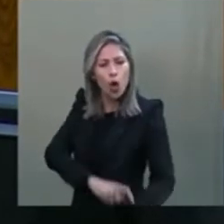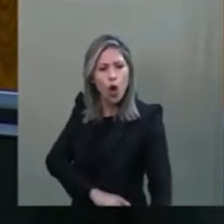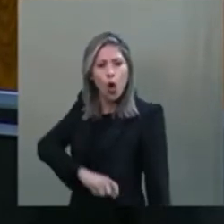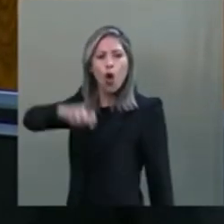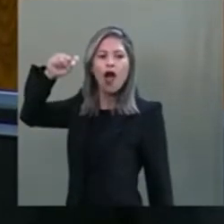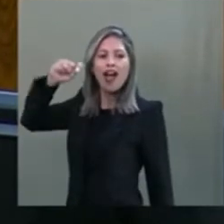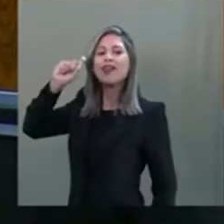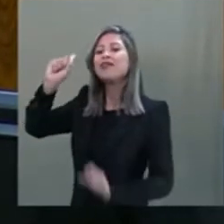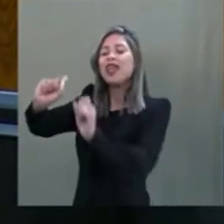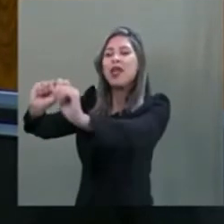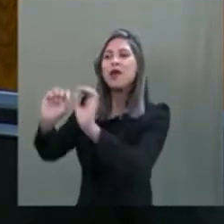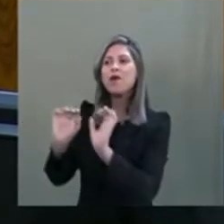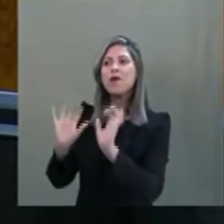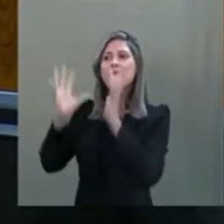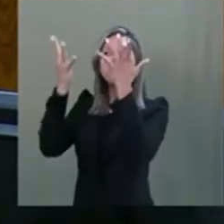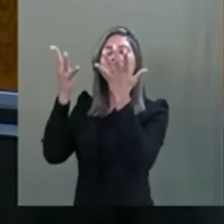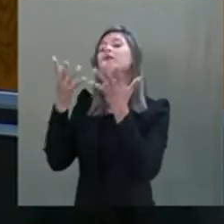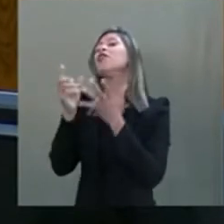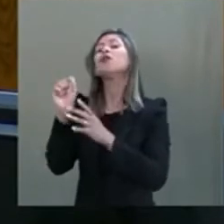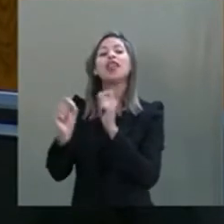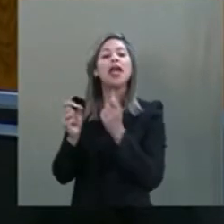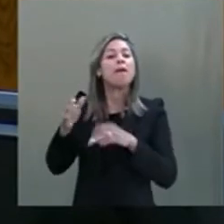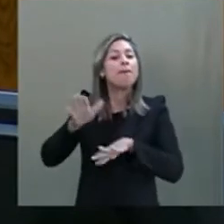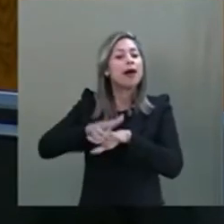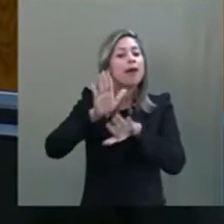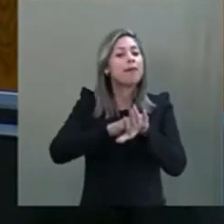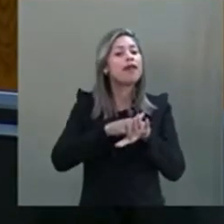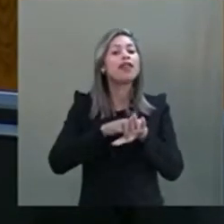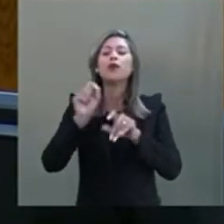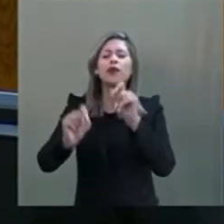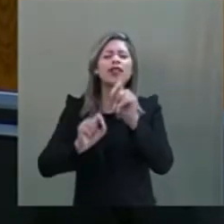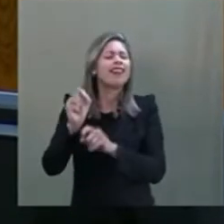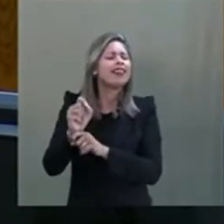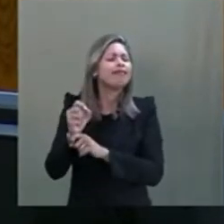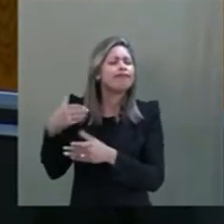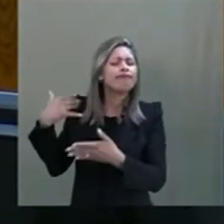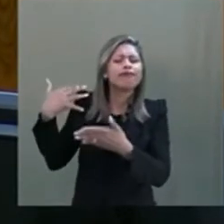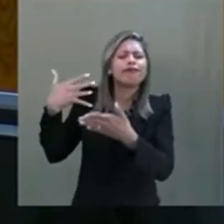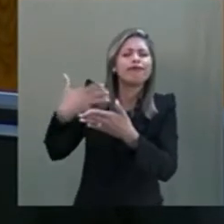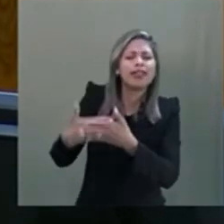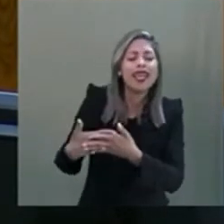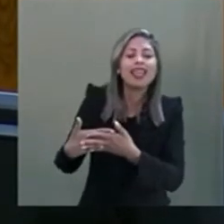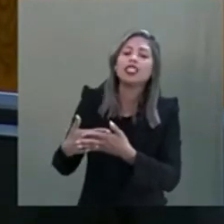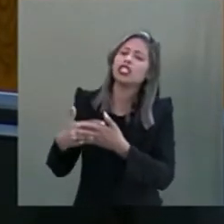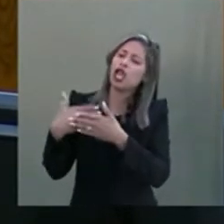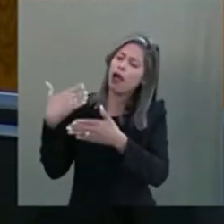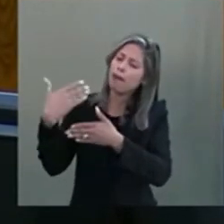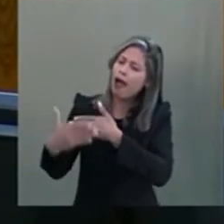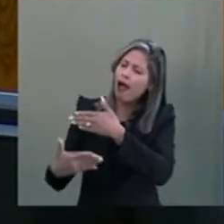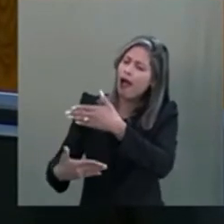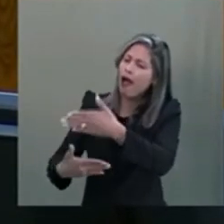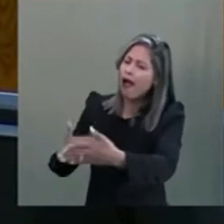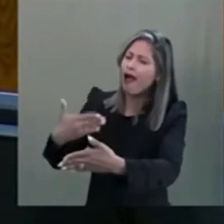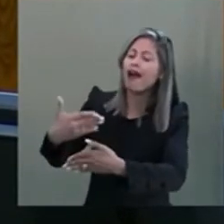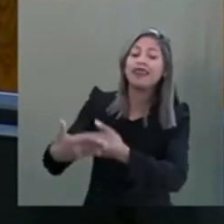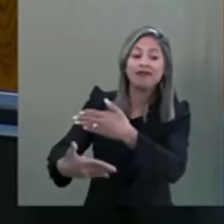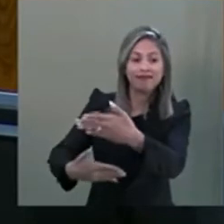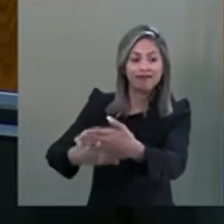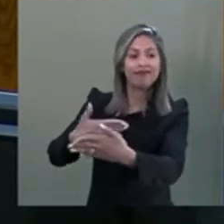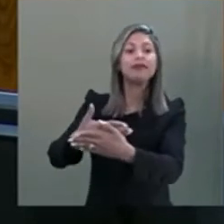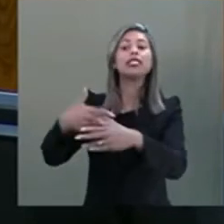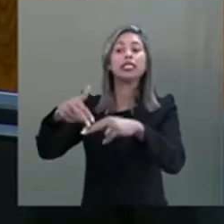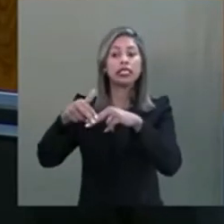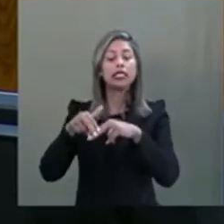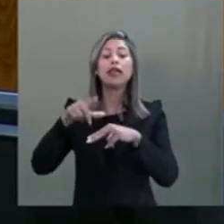o evento da ruptura com a antiga metrópole. Com o passar dos anos, no entanto, a